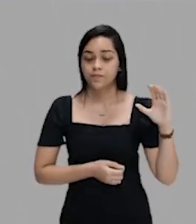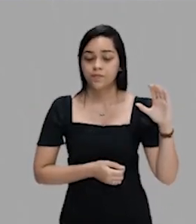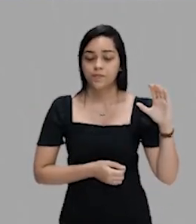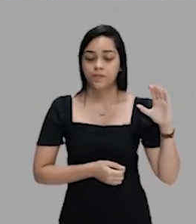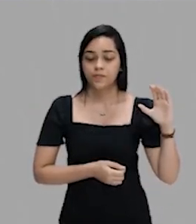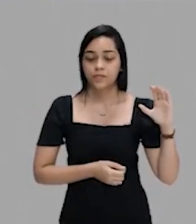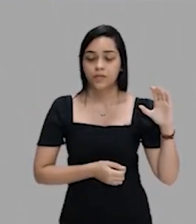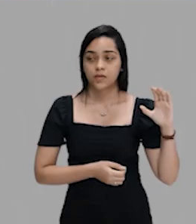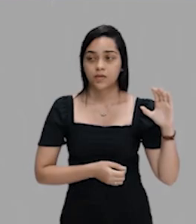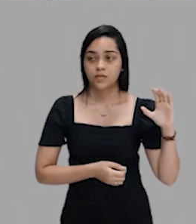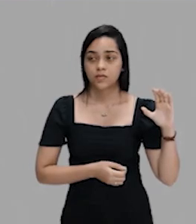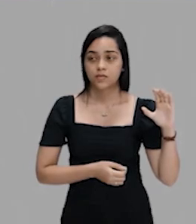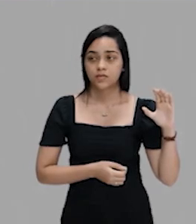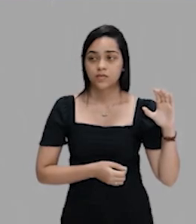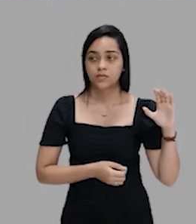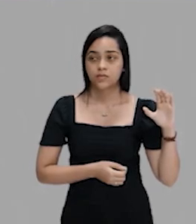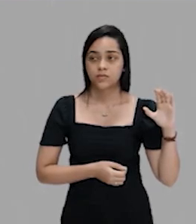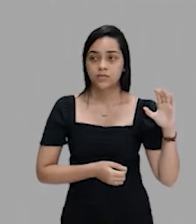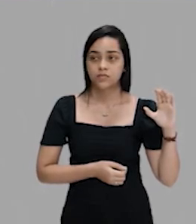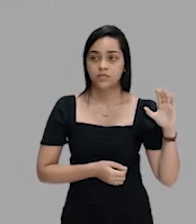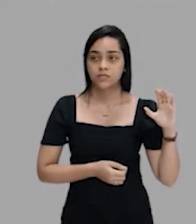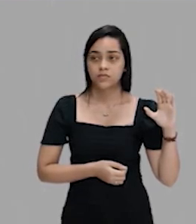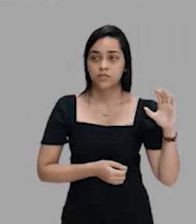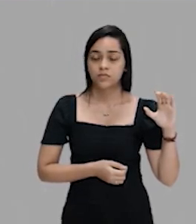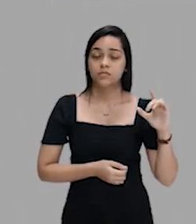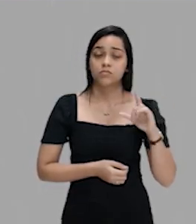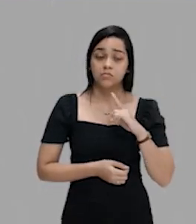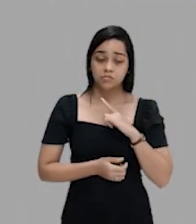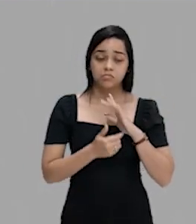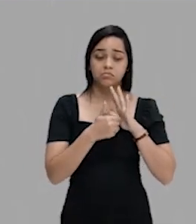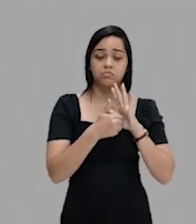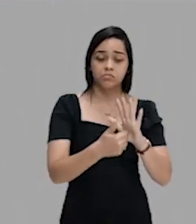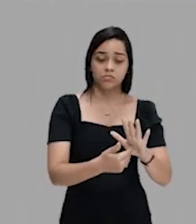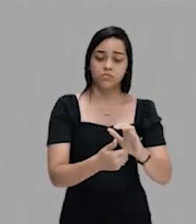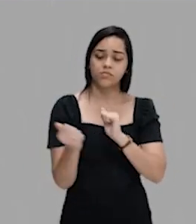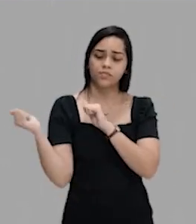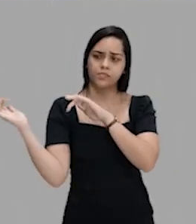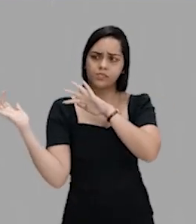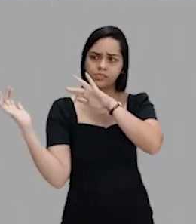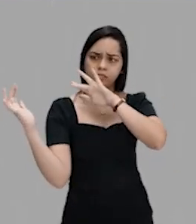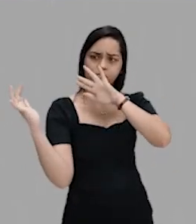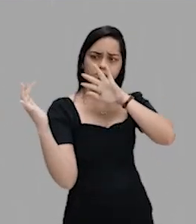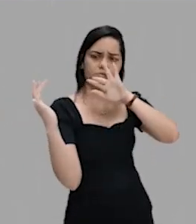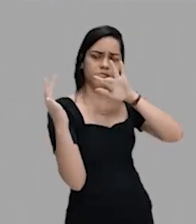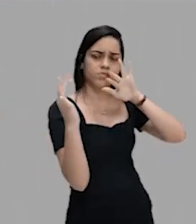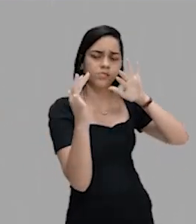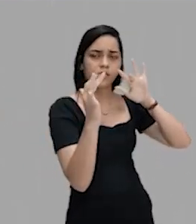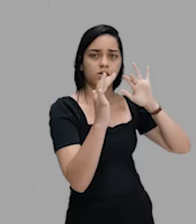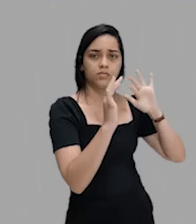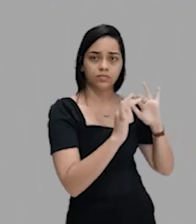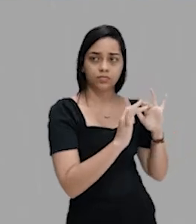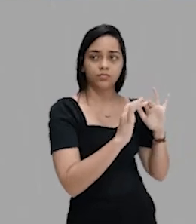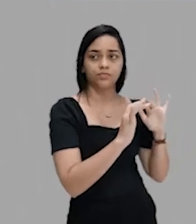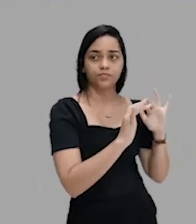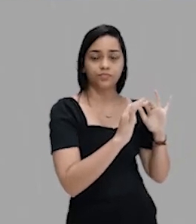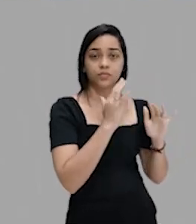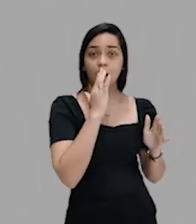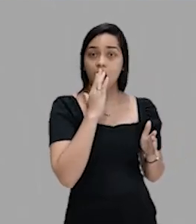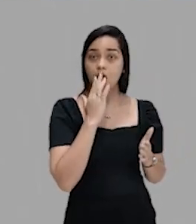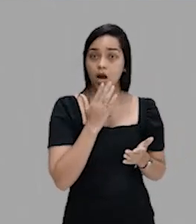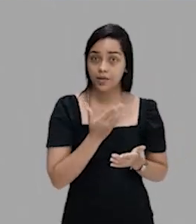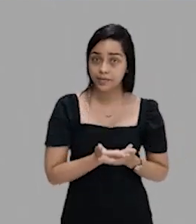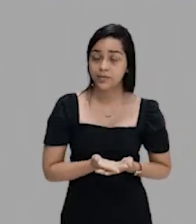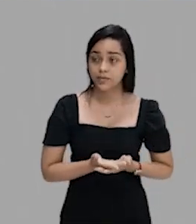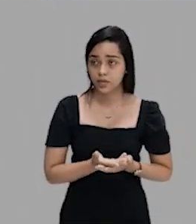visitantes que vieram exposição ficaram deslumbrados houve uma exposição vieram muito visitantes e eles